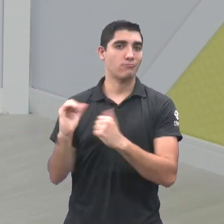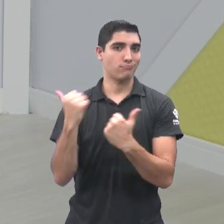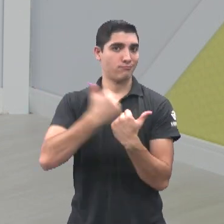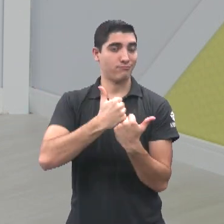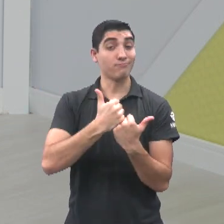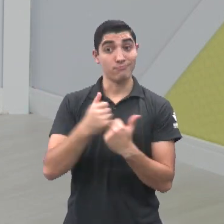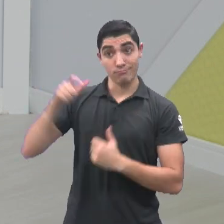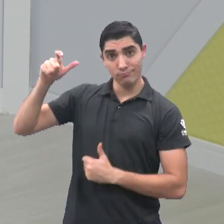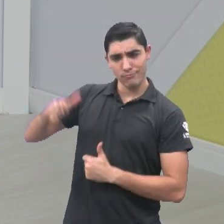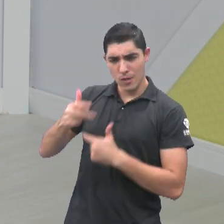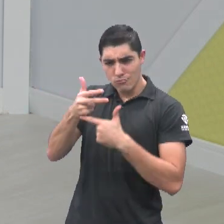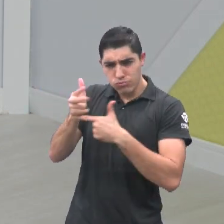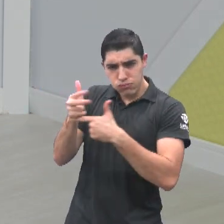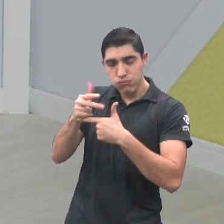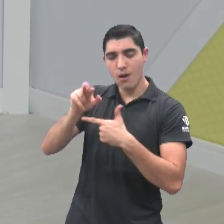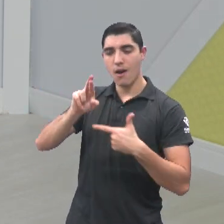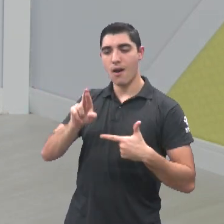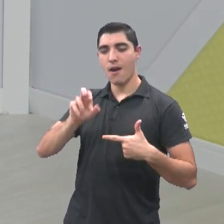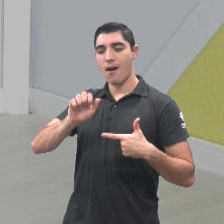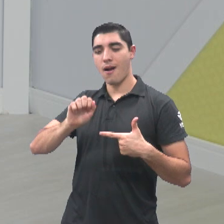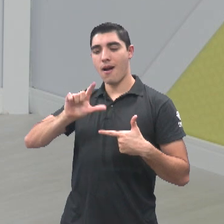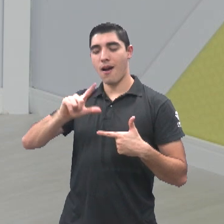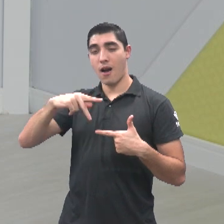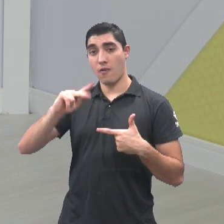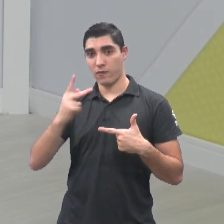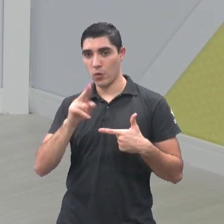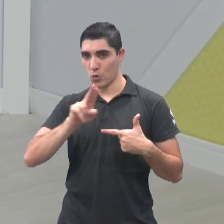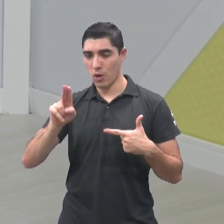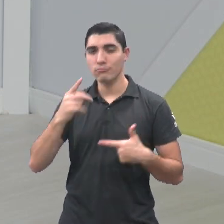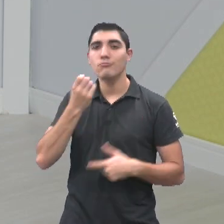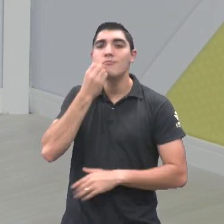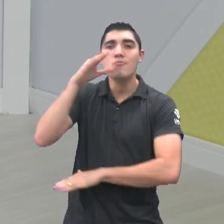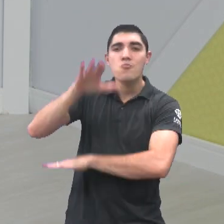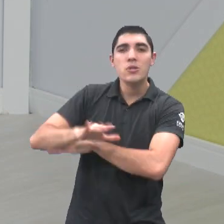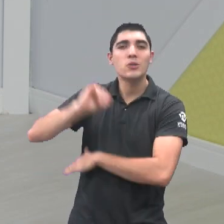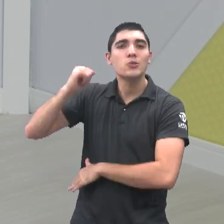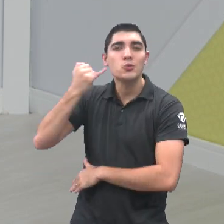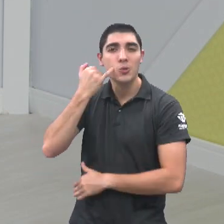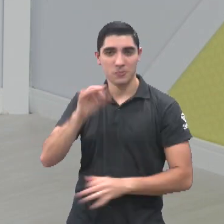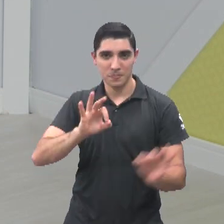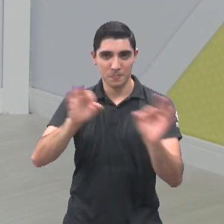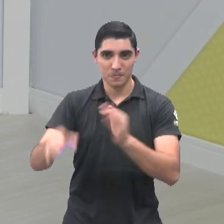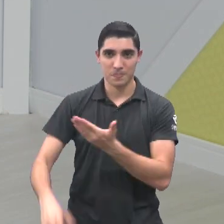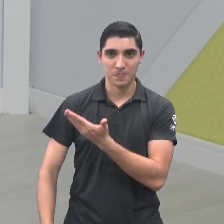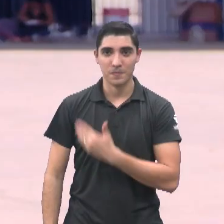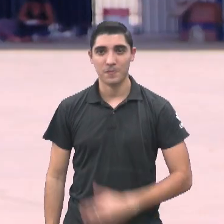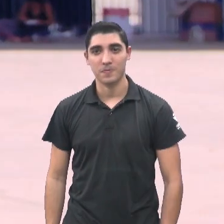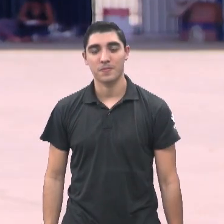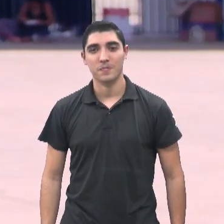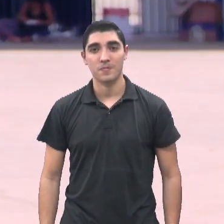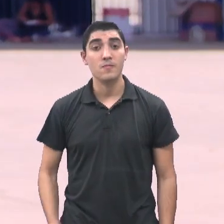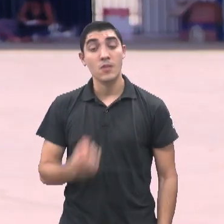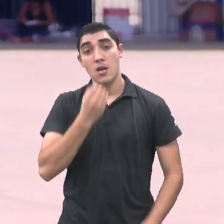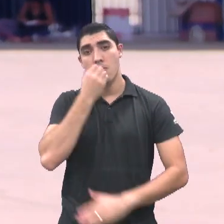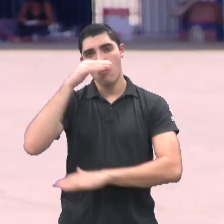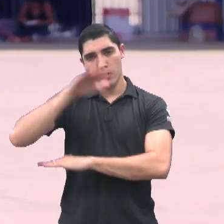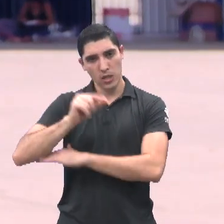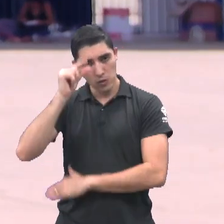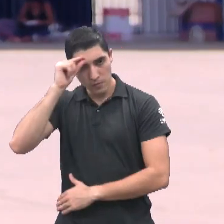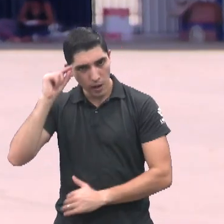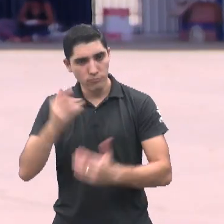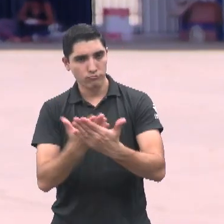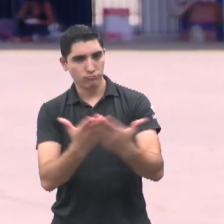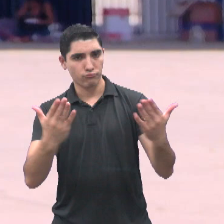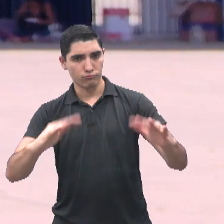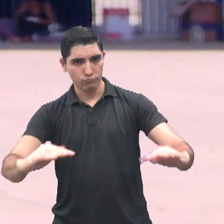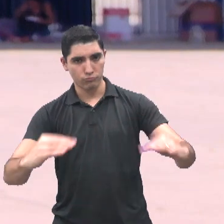são do topzera Ralf Siqueira. Solta, Matheus! Boa tarde, Joãozinho! Fala, Vieira, boa tarde para você e boa tarde para todo mundo que está